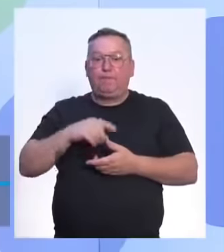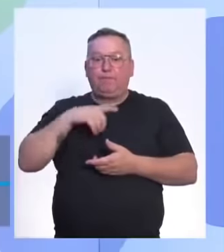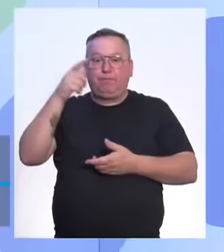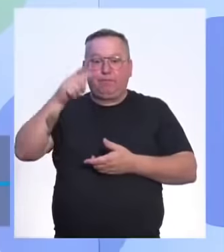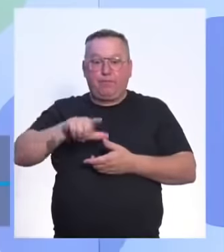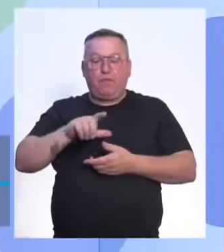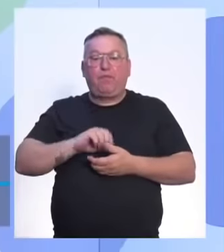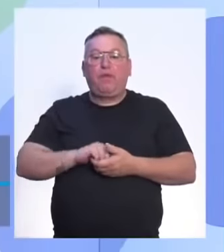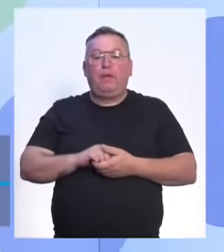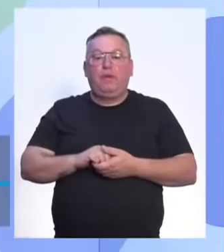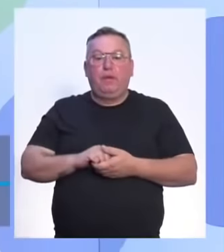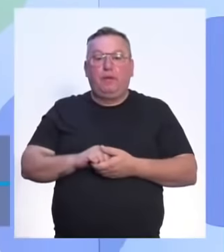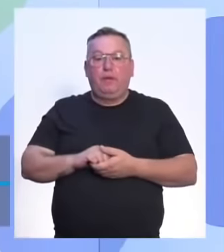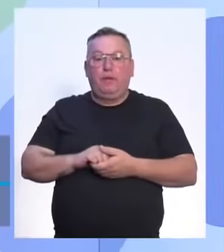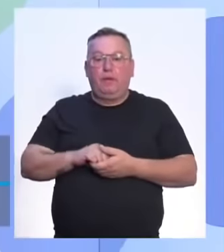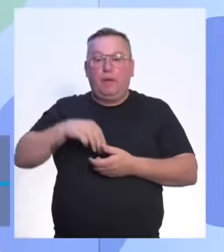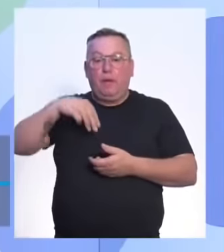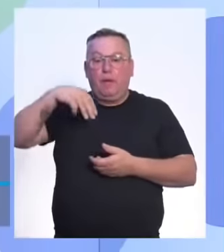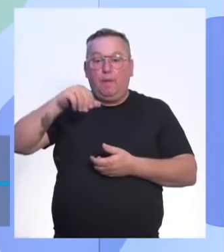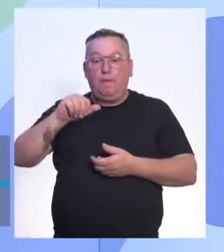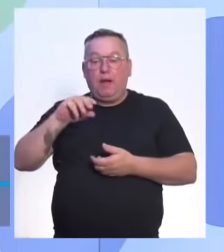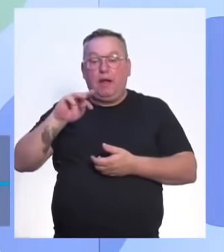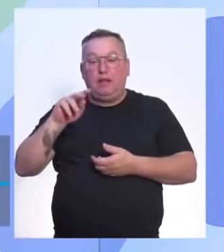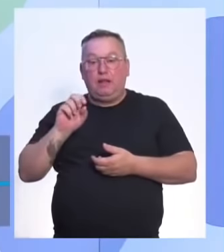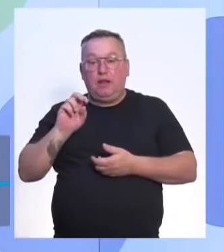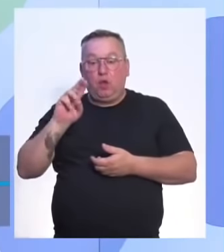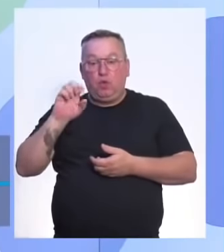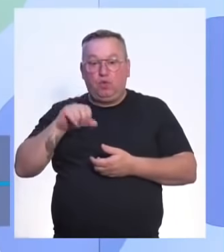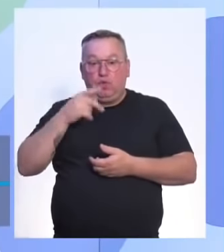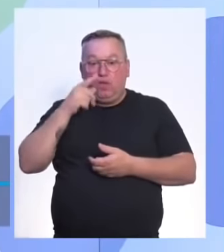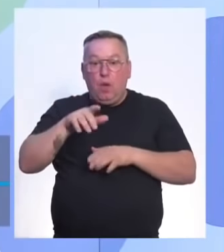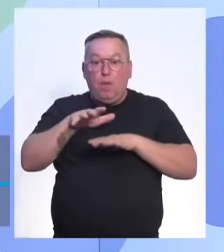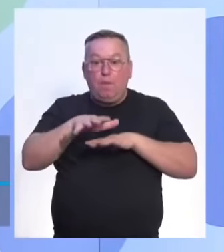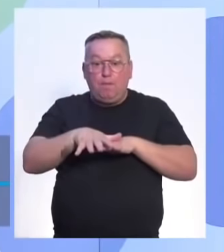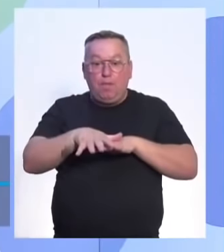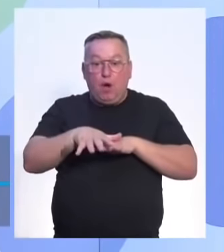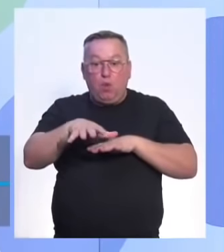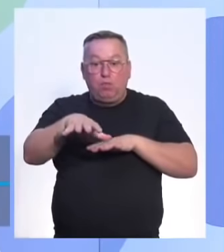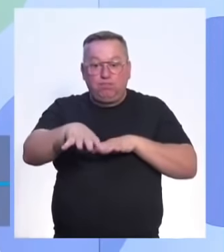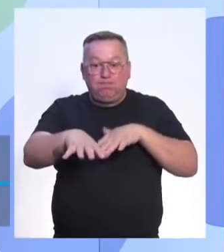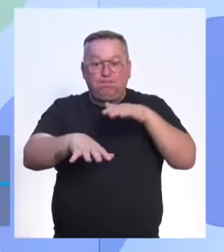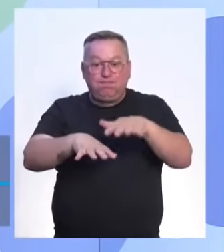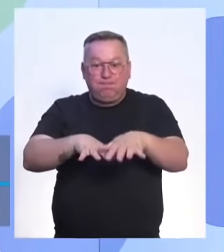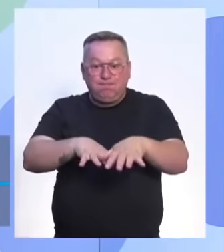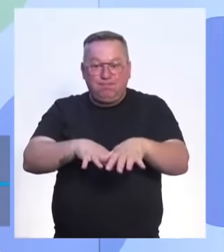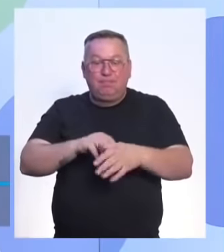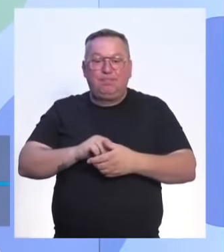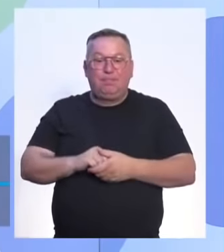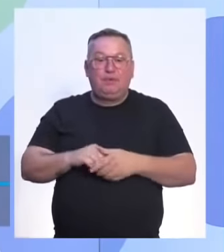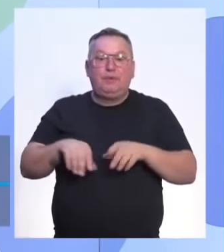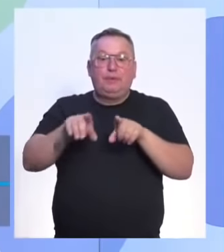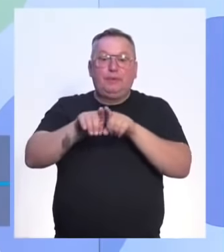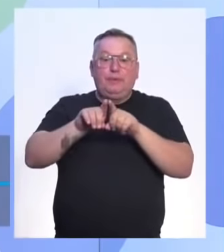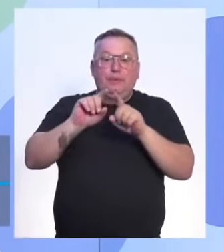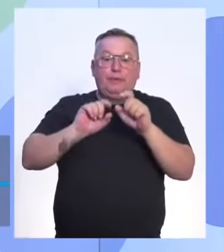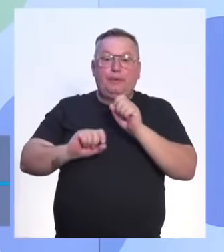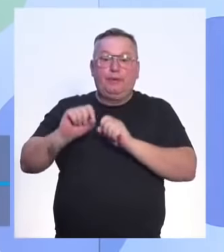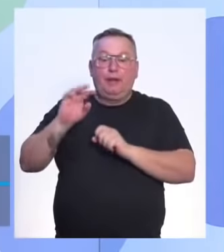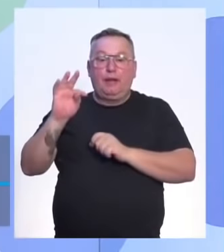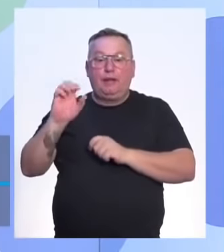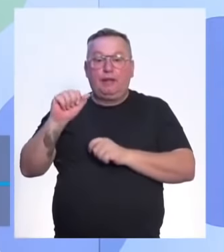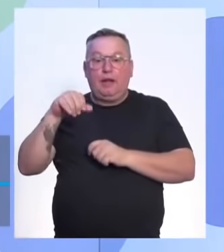ó, vamos antes de chegar nessa, ó. Tem tá. O Matheus que colocou o palmo. Palmo, é beleza. Interessante. Boa, Matheus. É, eu tenho a Tainá que